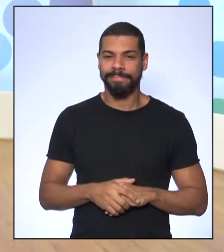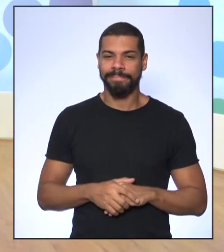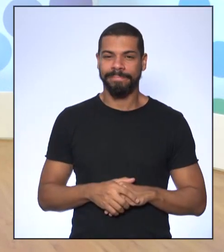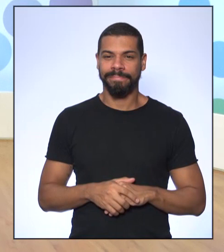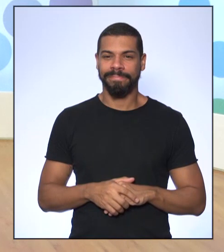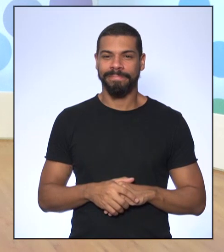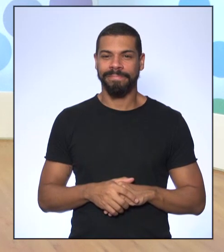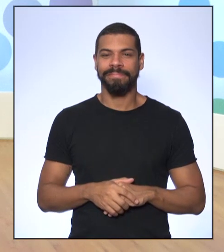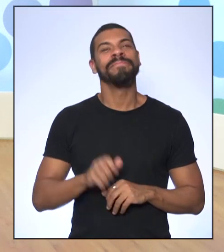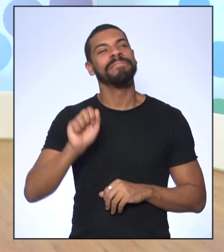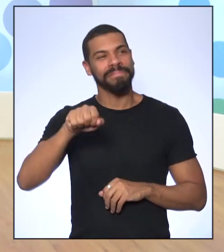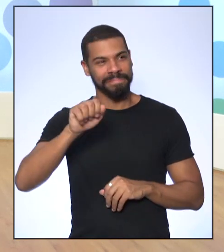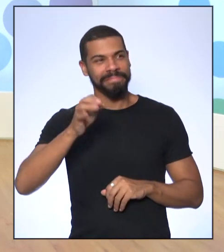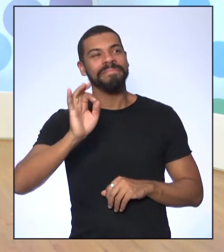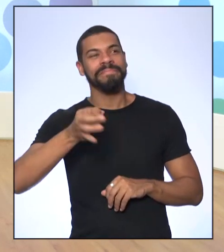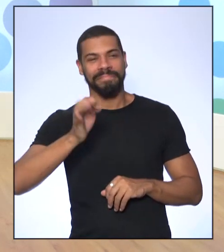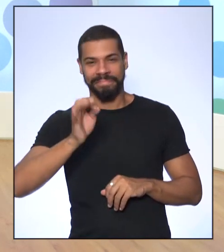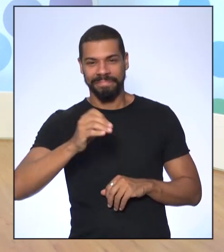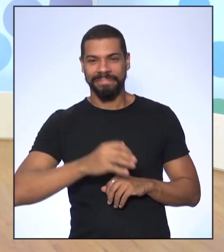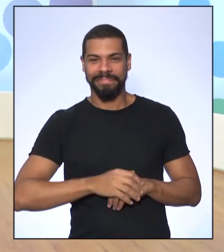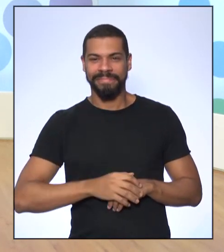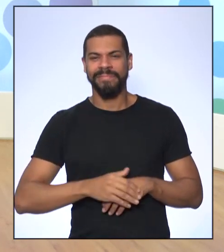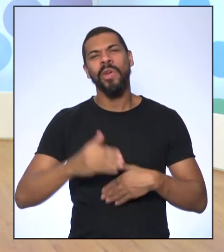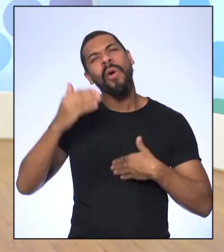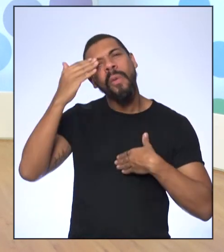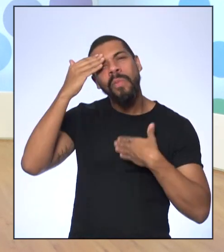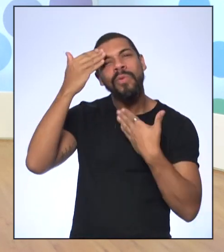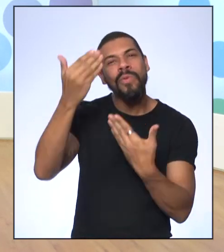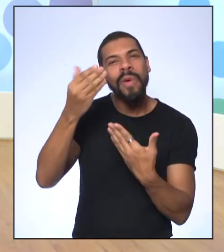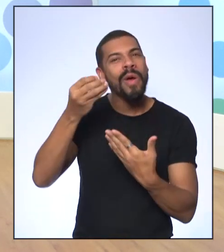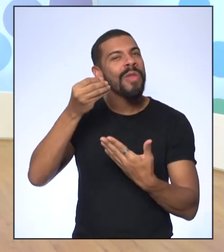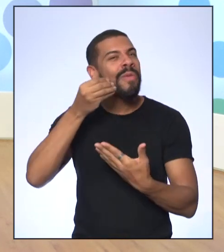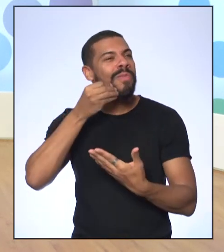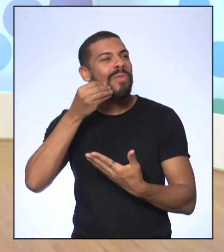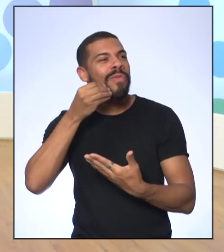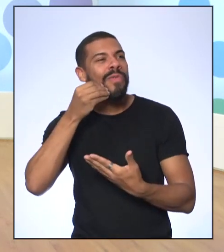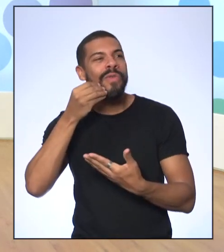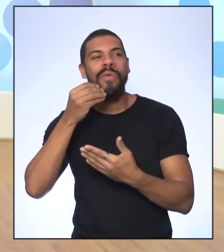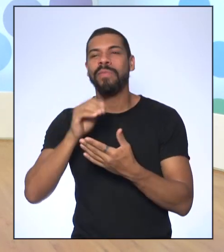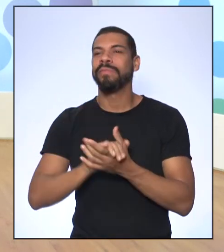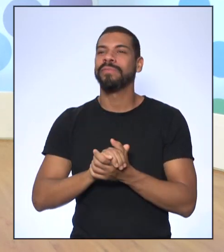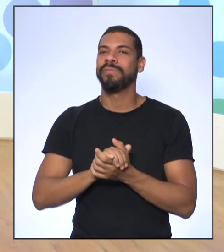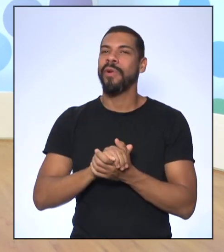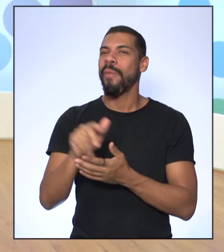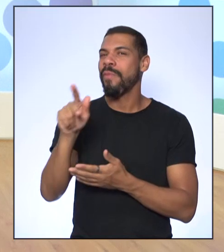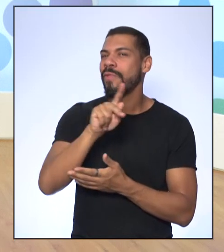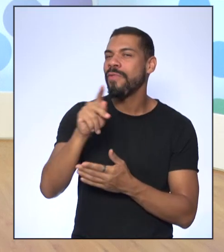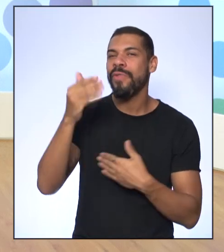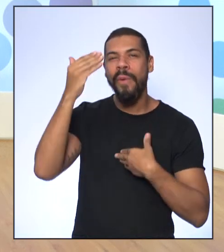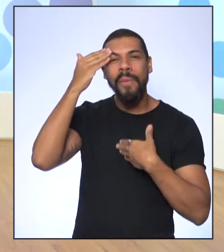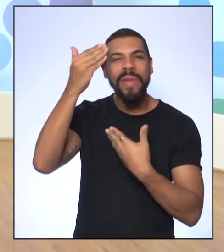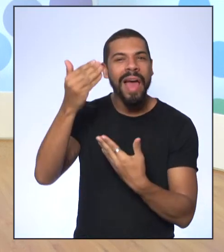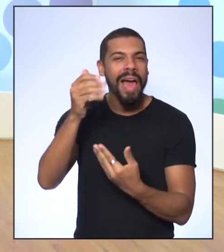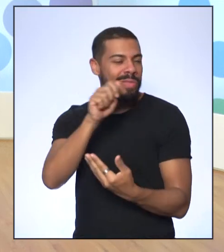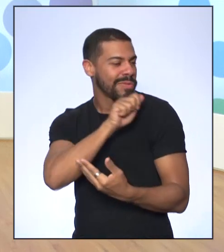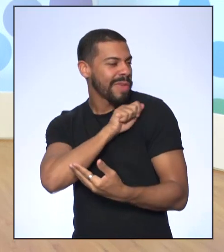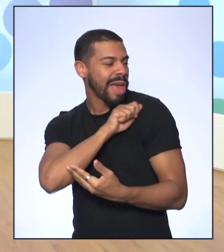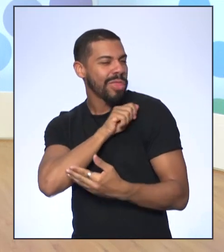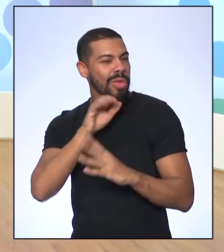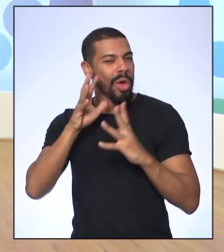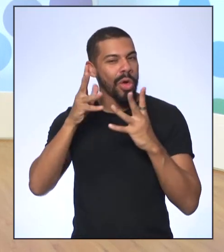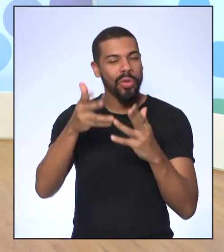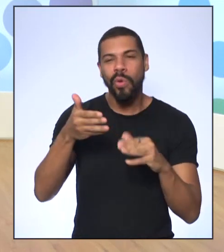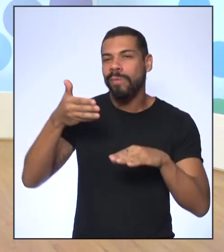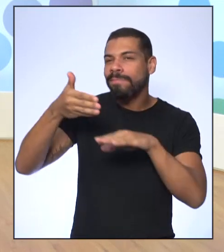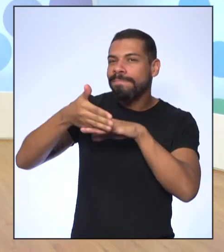É sim, é isso aí, né? Olha, muito obrigada pelo convite, professora. Muito obrigada aos alunos pela interação,